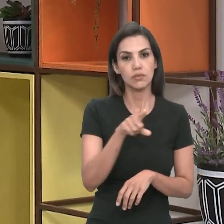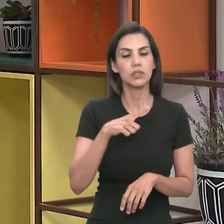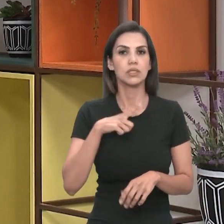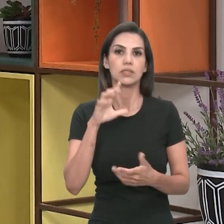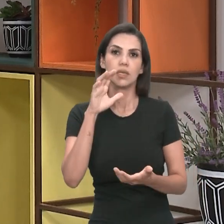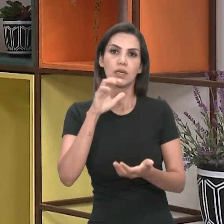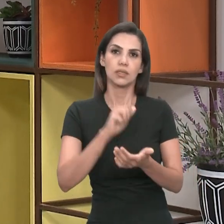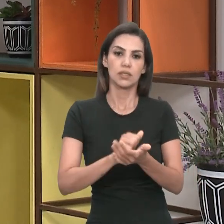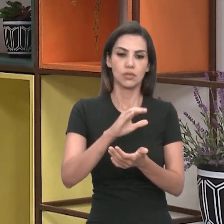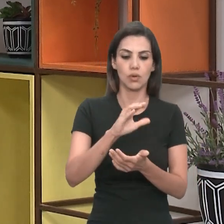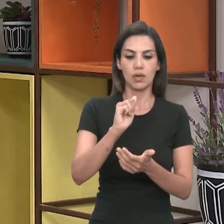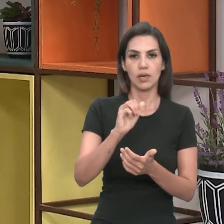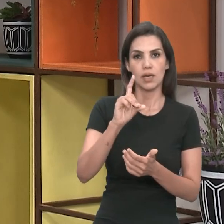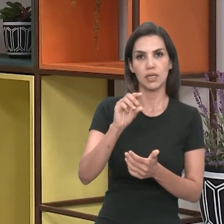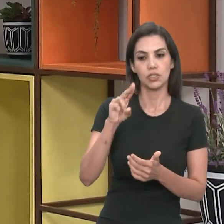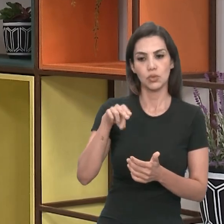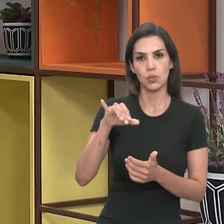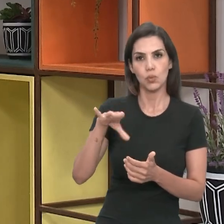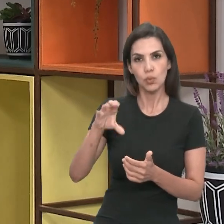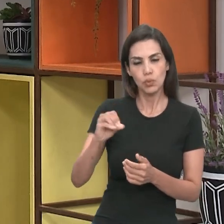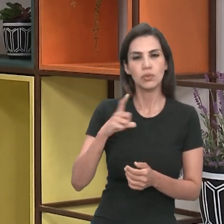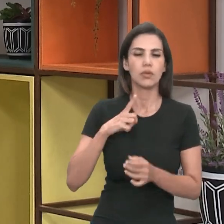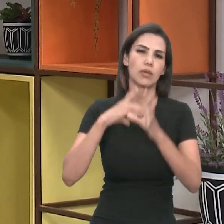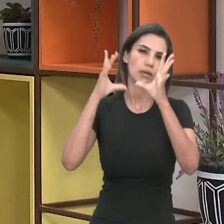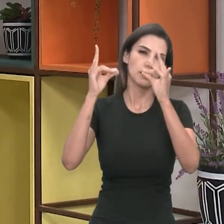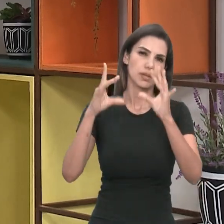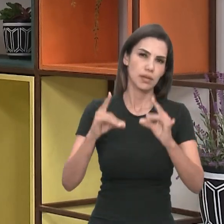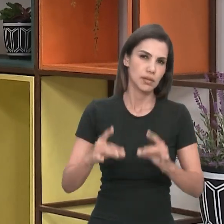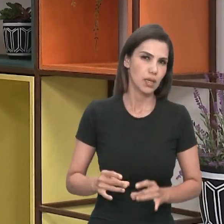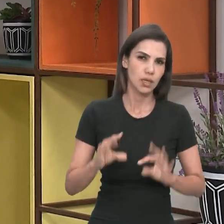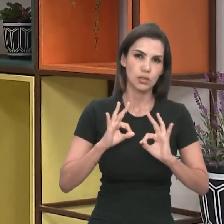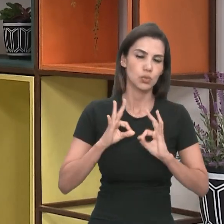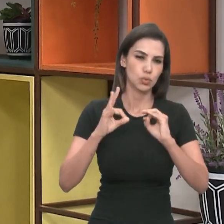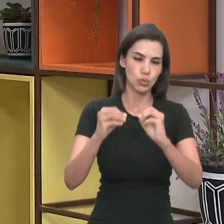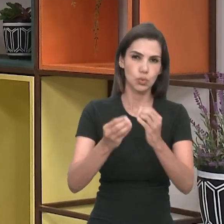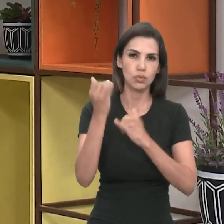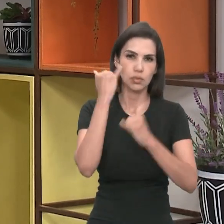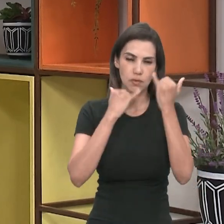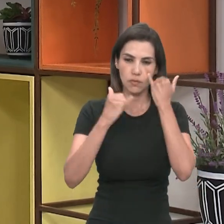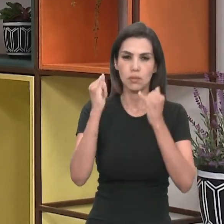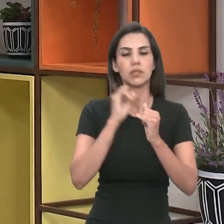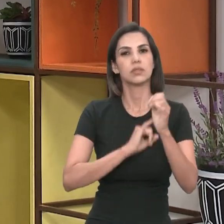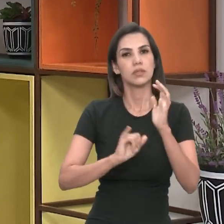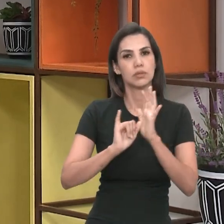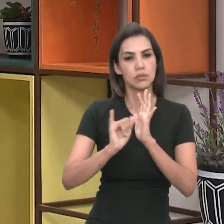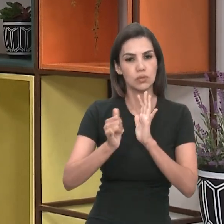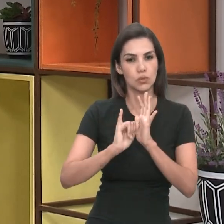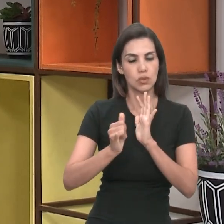no CadÚnico. Todos os detalhes estão no edital, que também pode ser acessado por meio do site